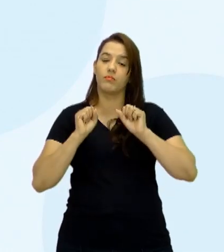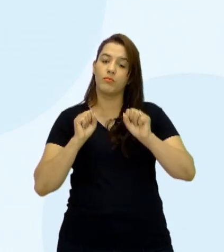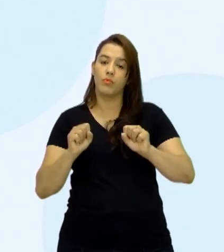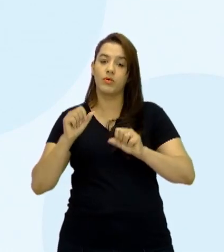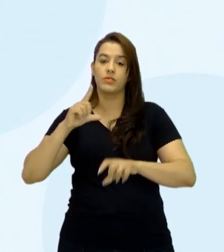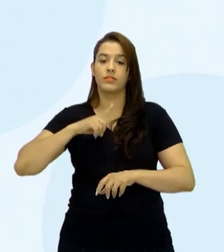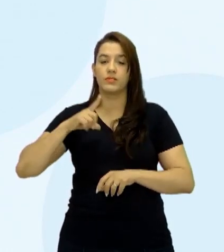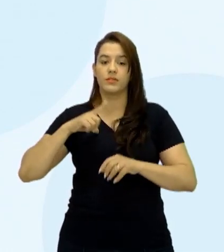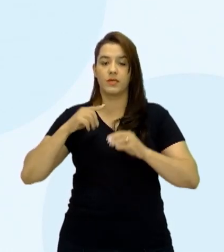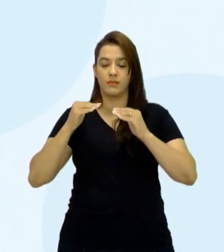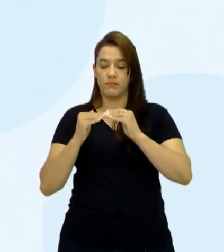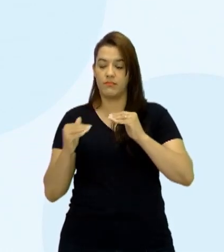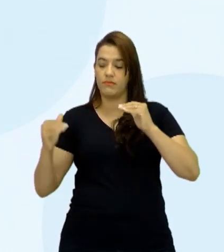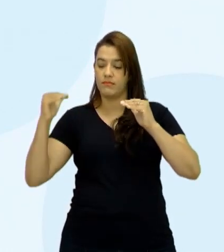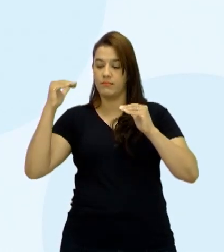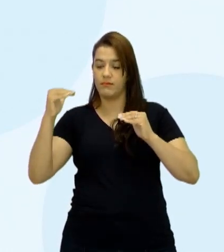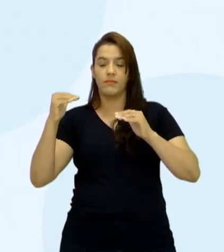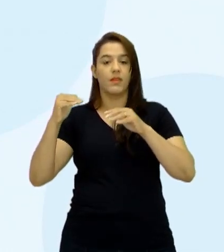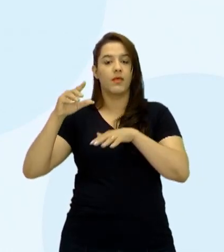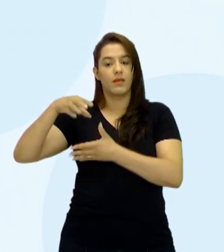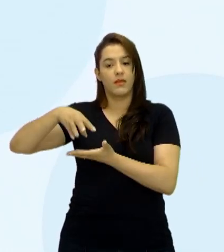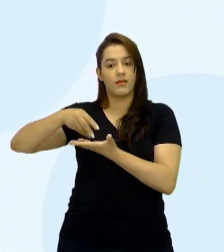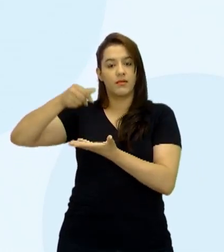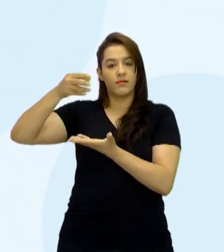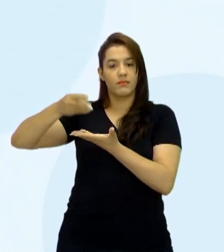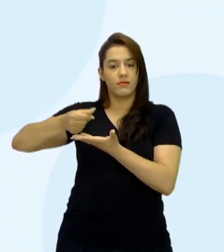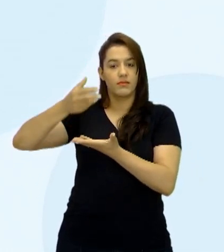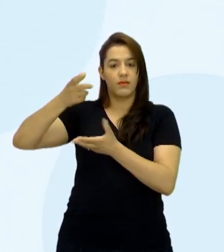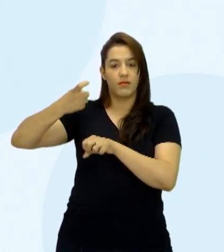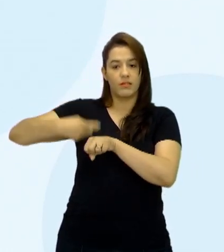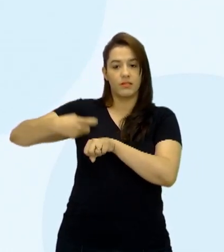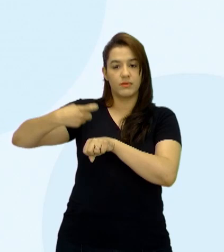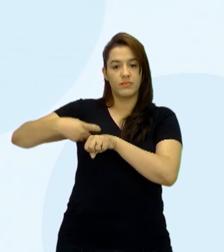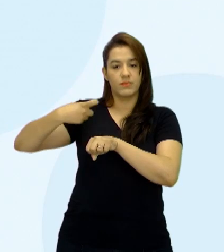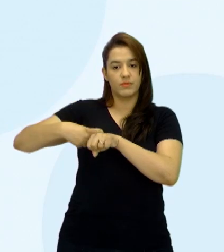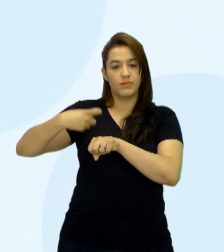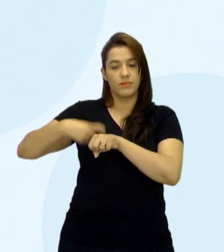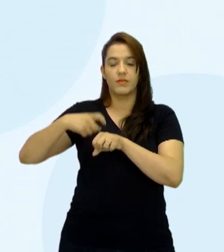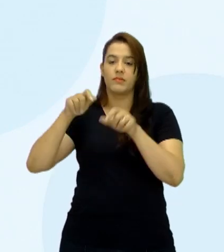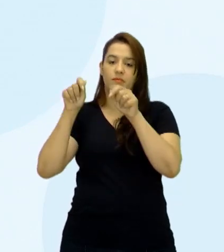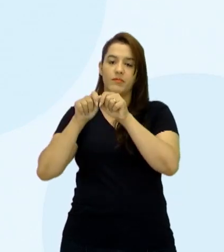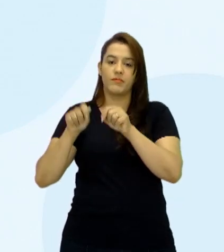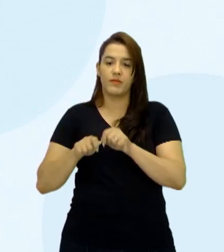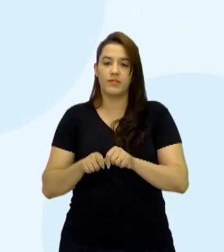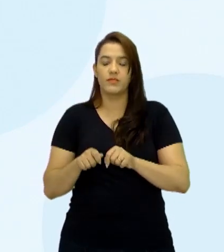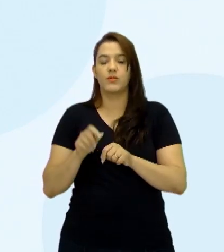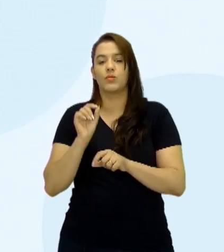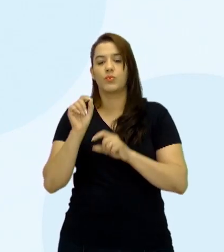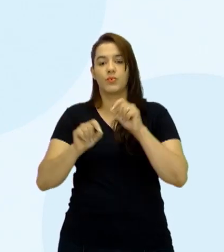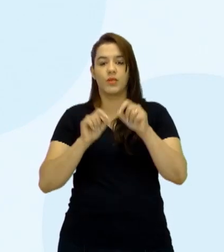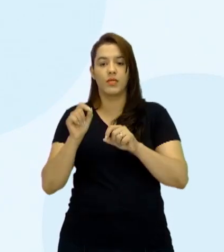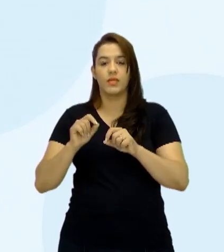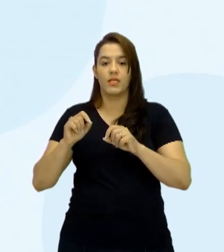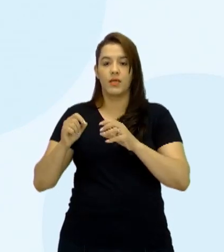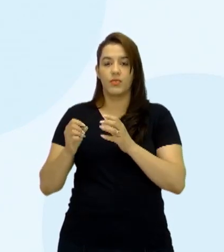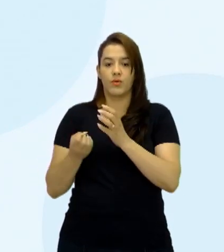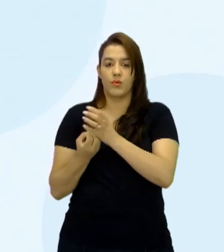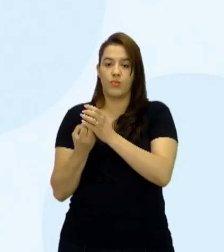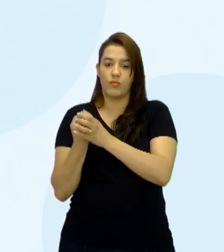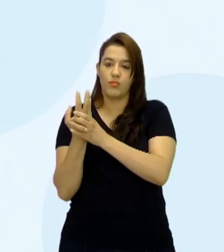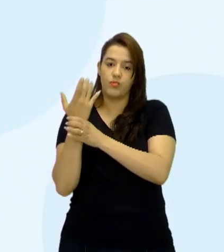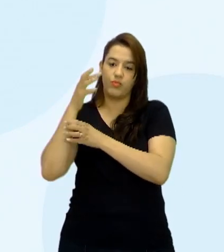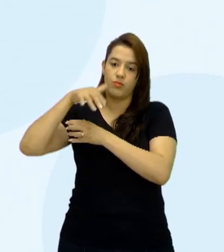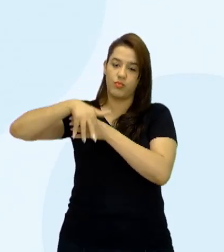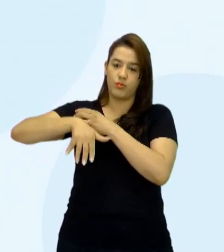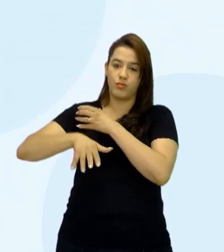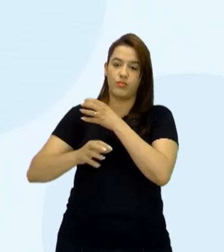como propriamente dita, né? A crosta terrestre ali, formando ali, inclusive tem um vulcãozinho ali, né? Fazendo uma